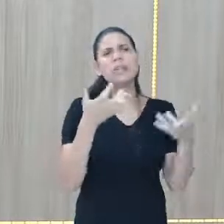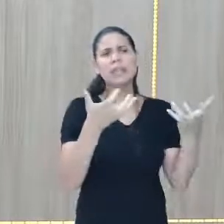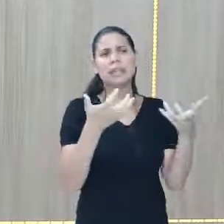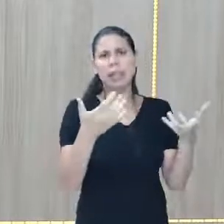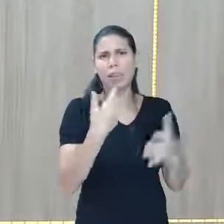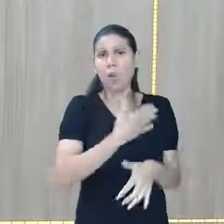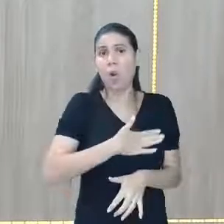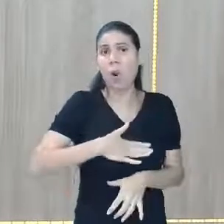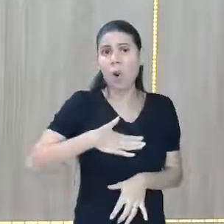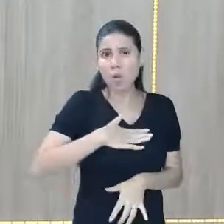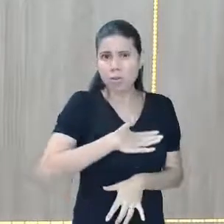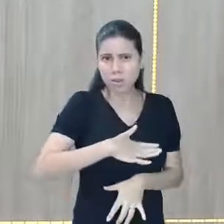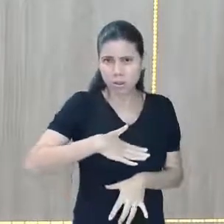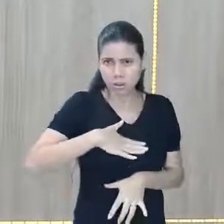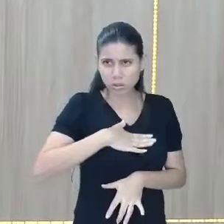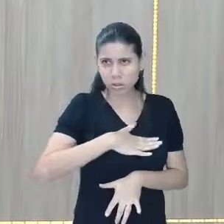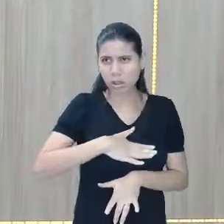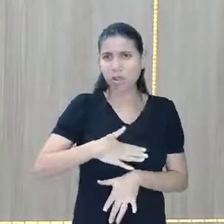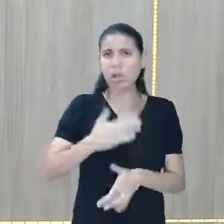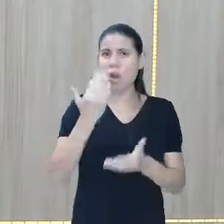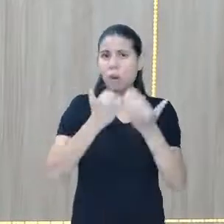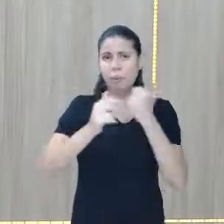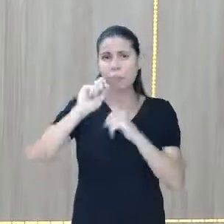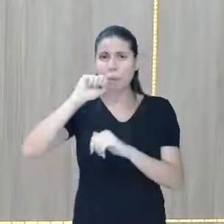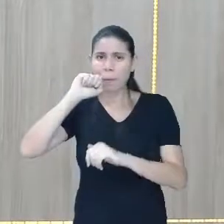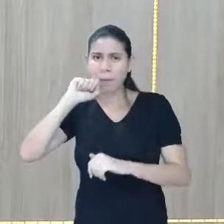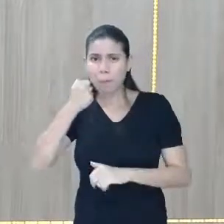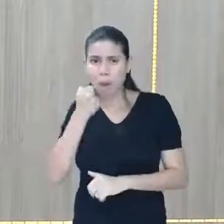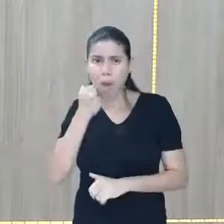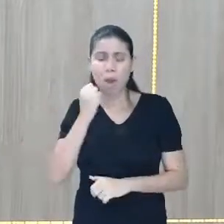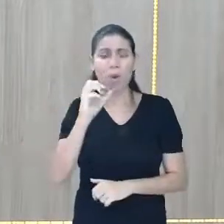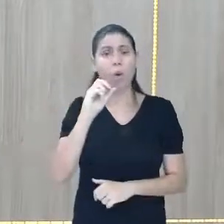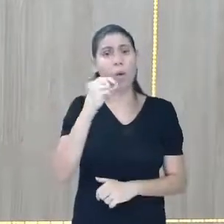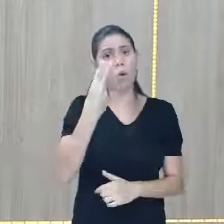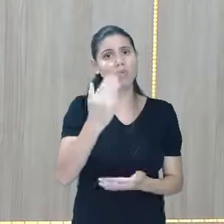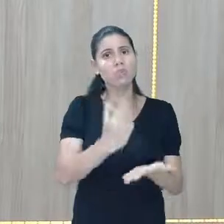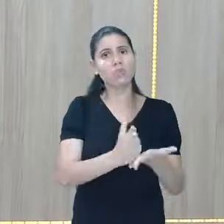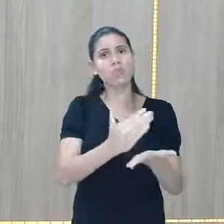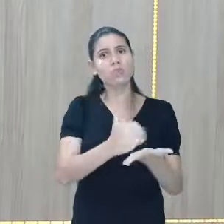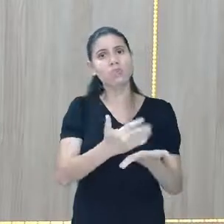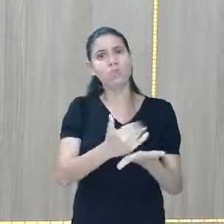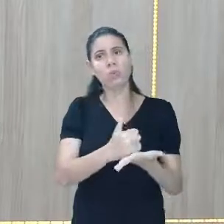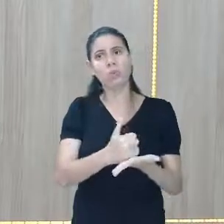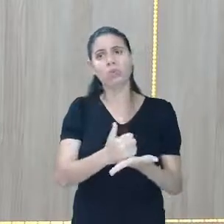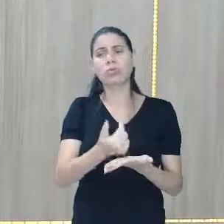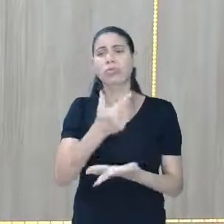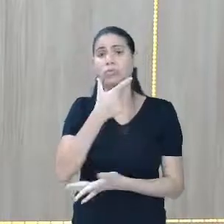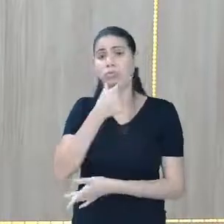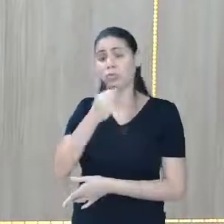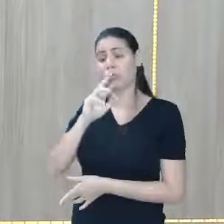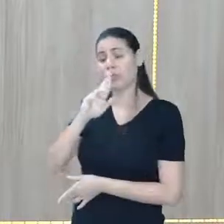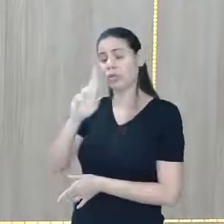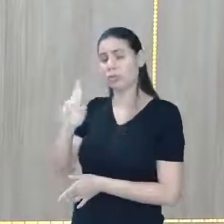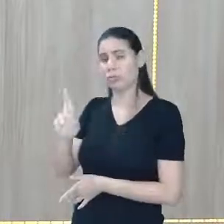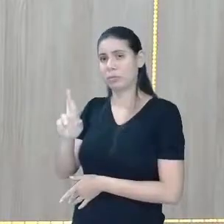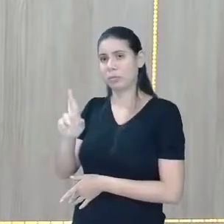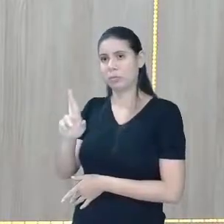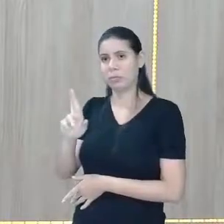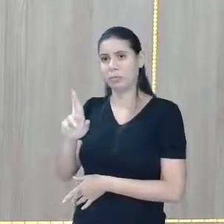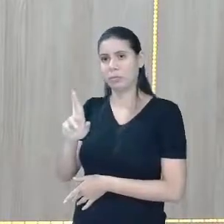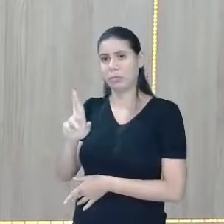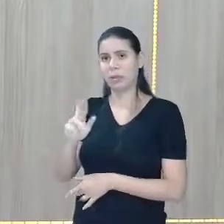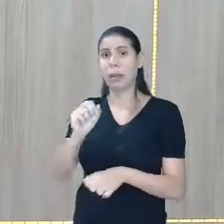gostaria de alguns pães ou uma torta? Aí ele vai e responde, pare